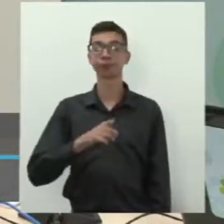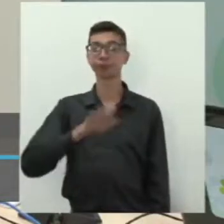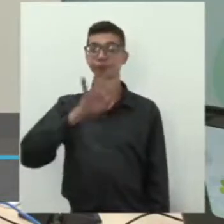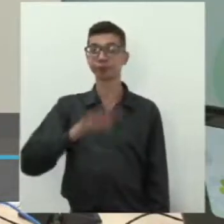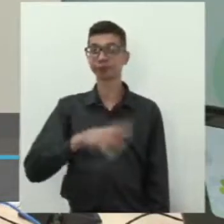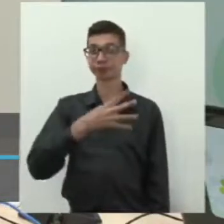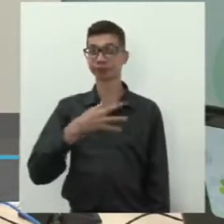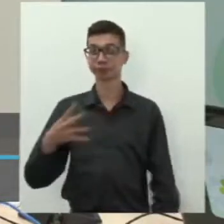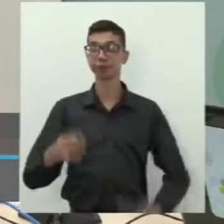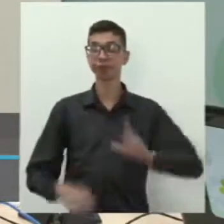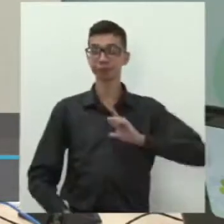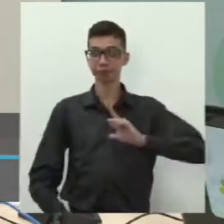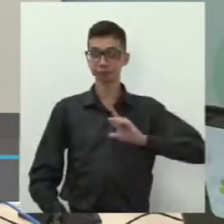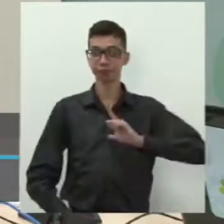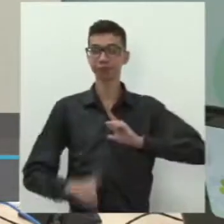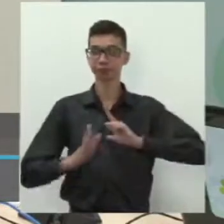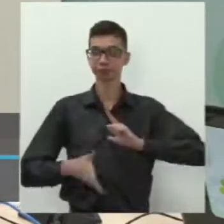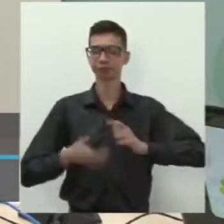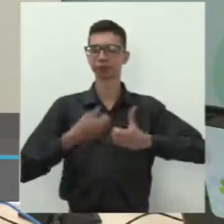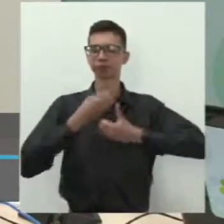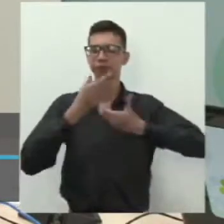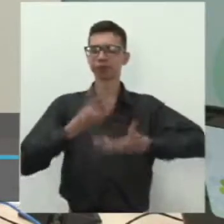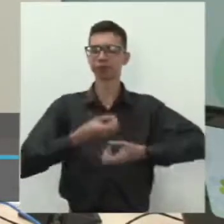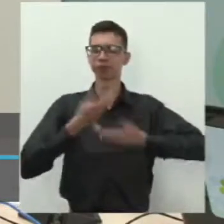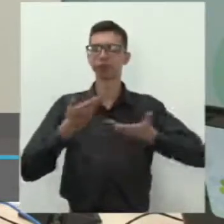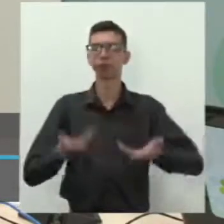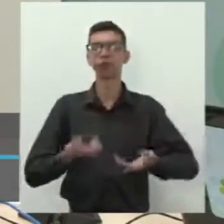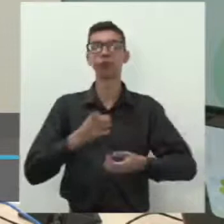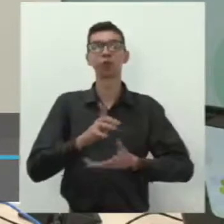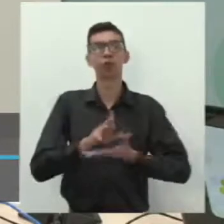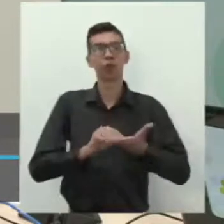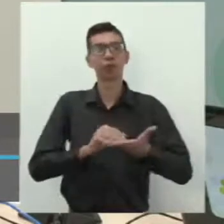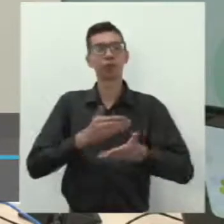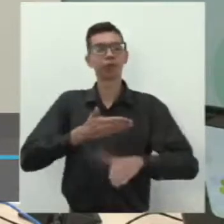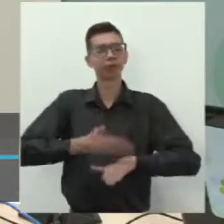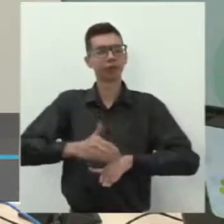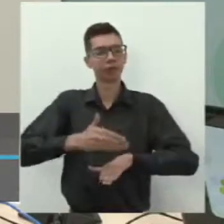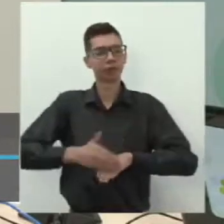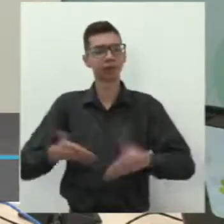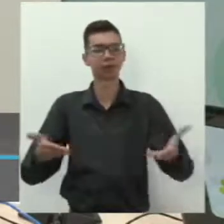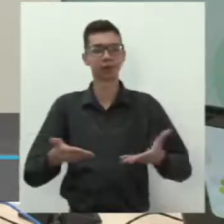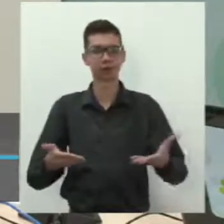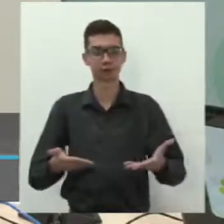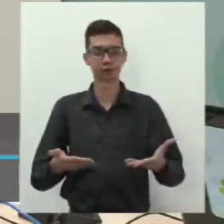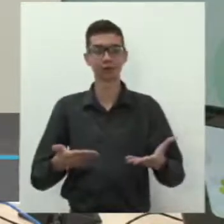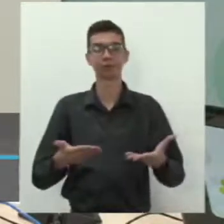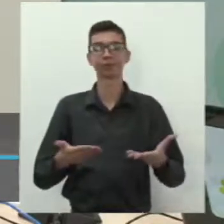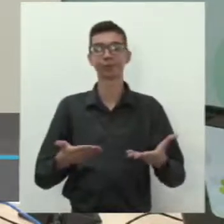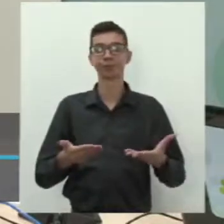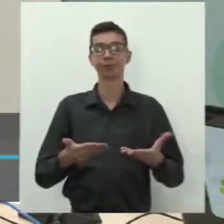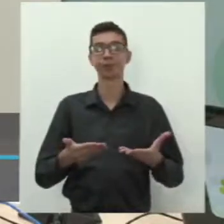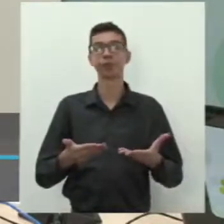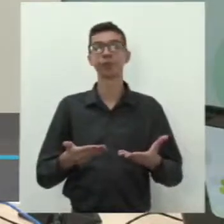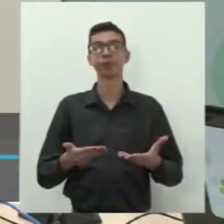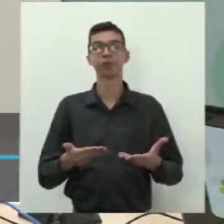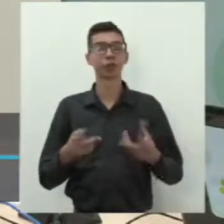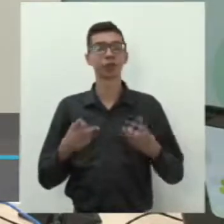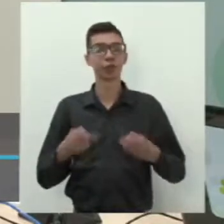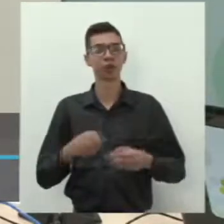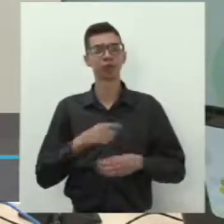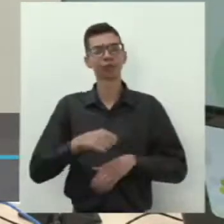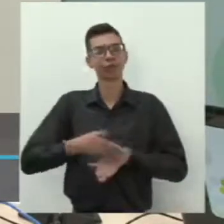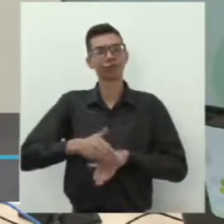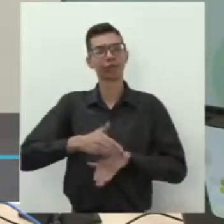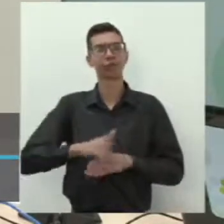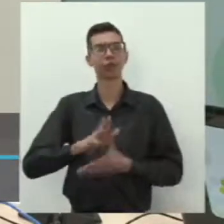aí, faz uma cópia dela e treina o que a gente vai explorar aqui nessa cópia da planilha. Né? Faz uma cópia,